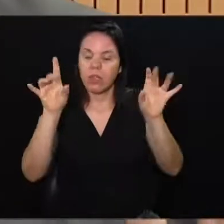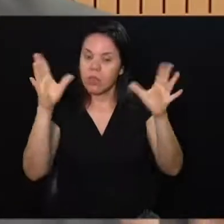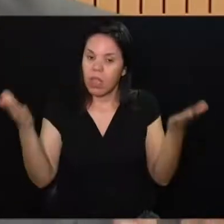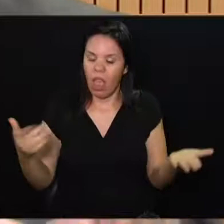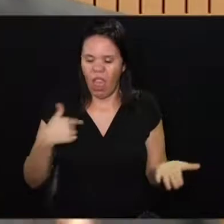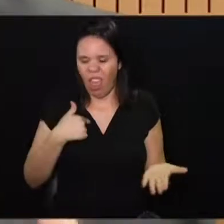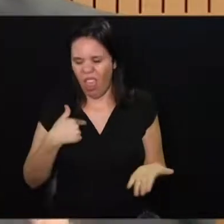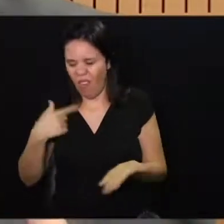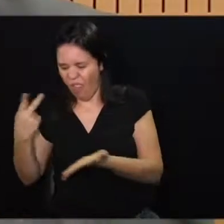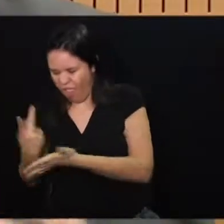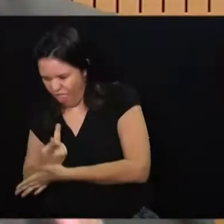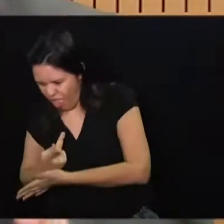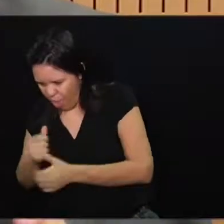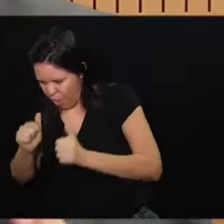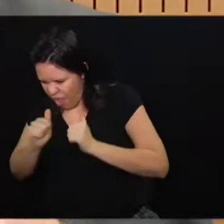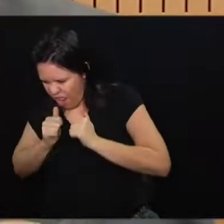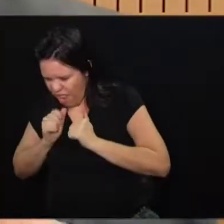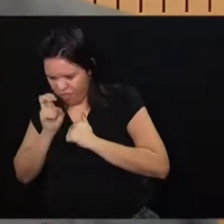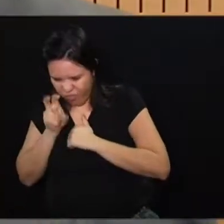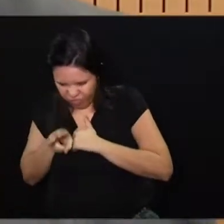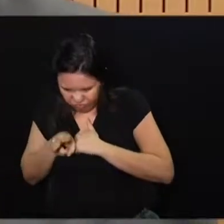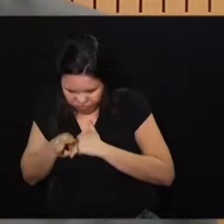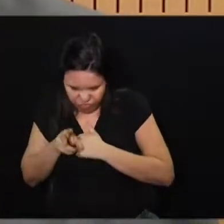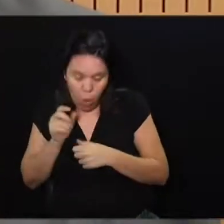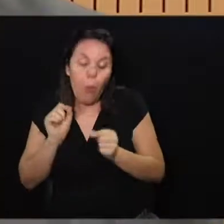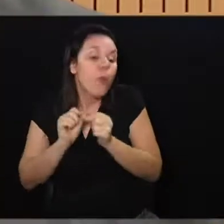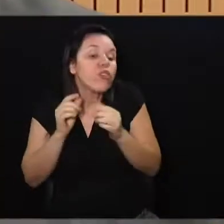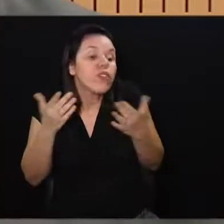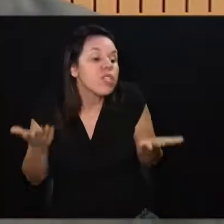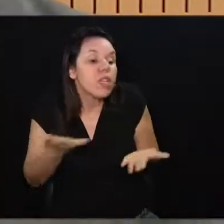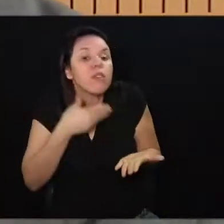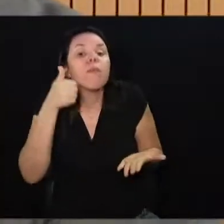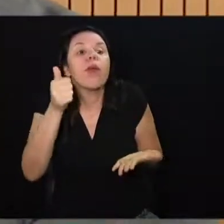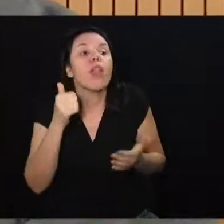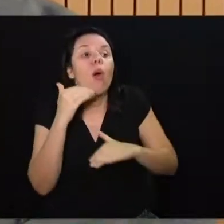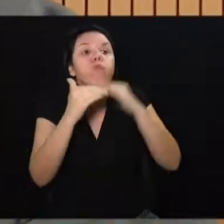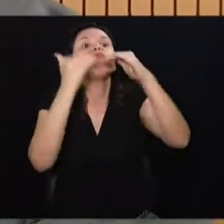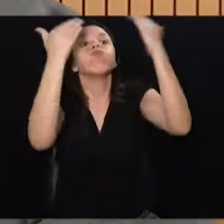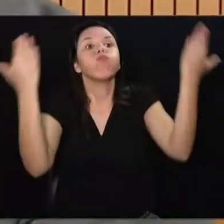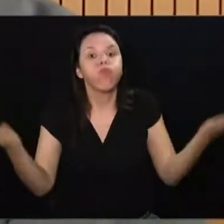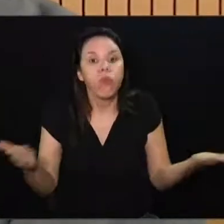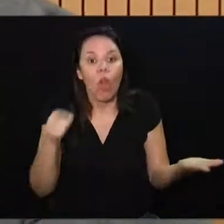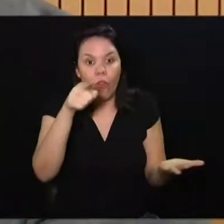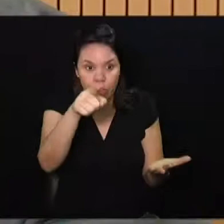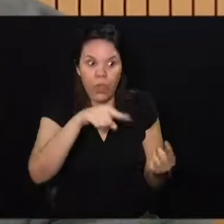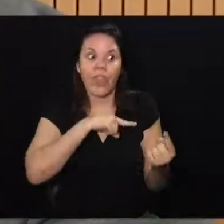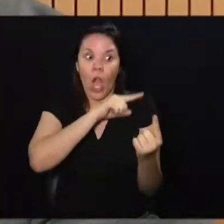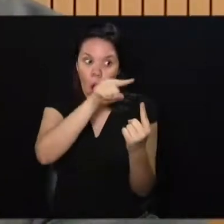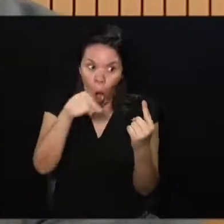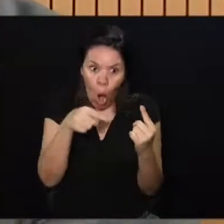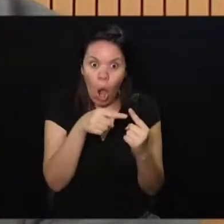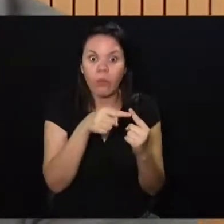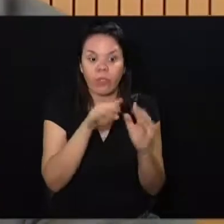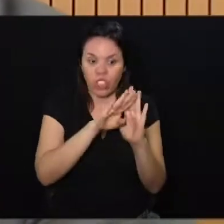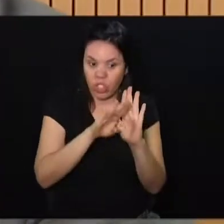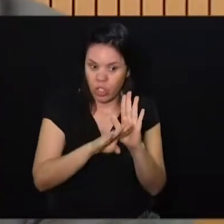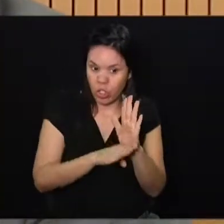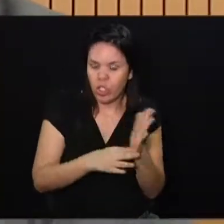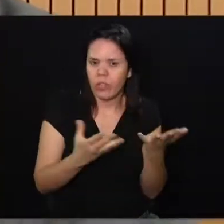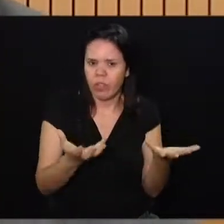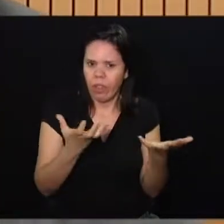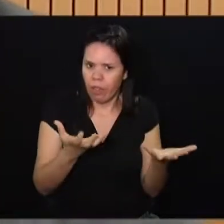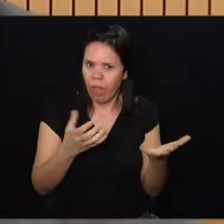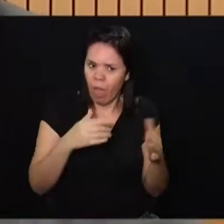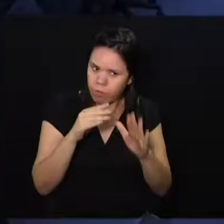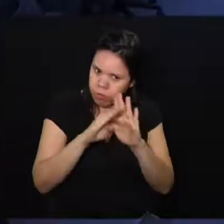fracassei, parei, observei, o que eu posso fazer de melhor? E você coloca metas, objetivos, traça novos planos